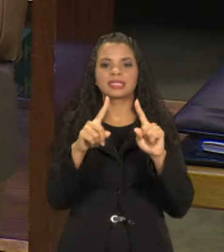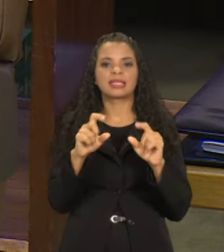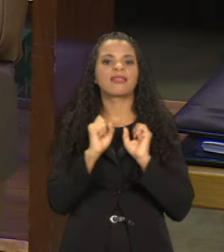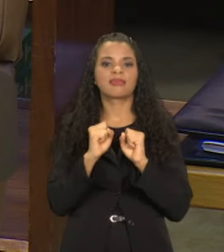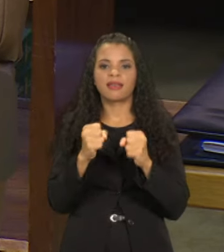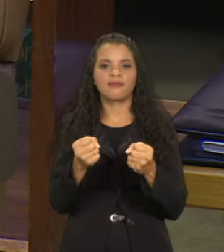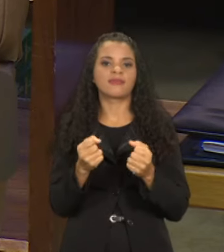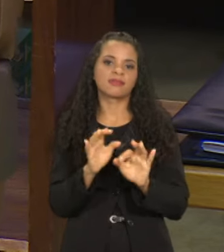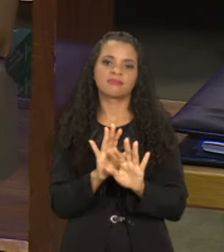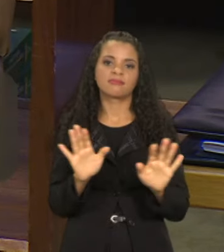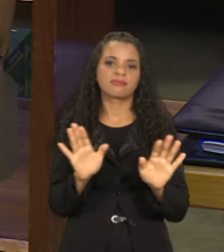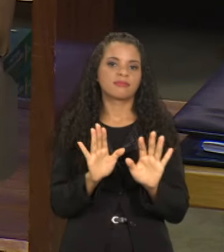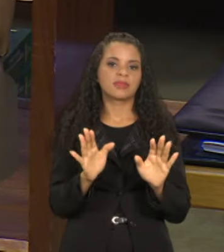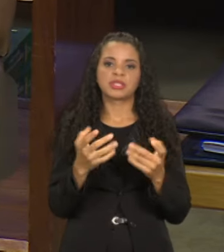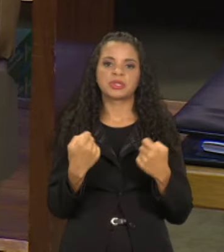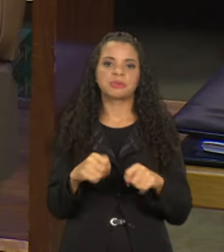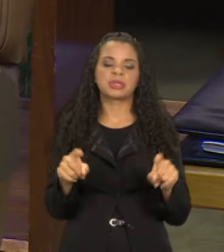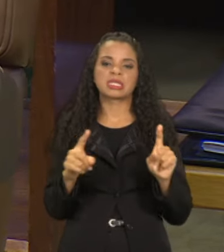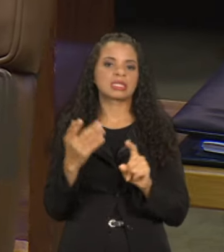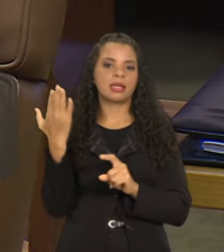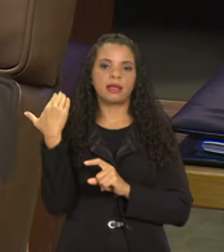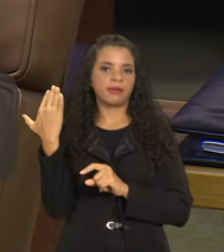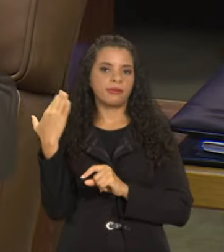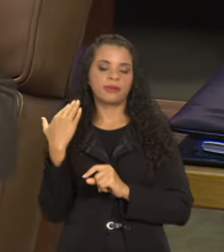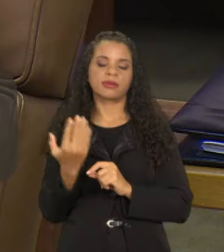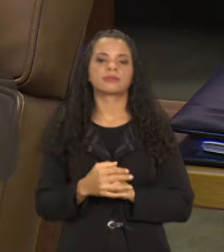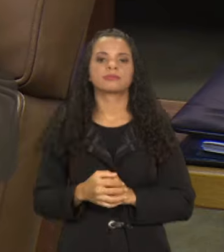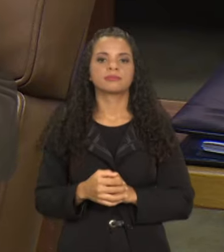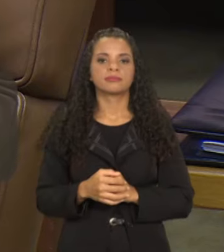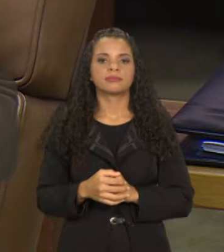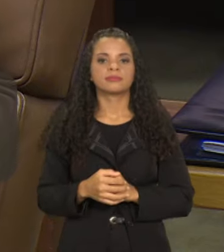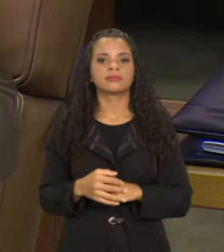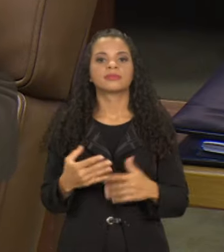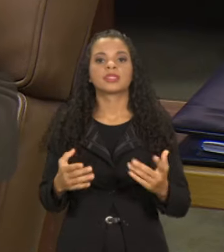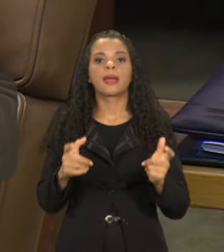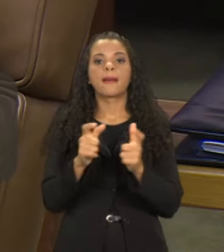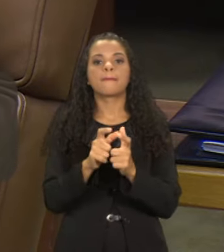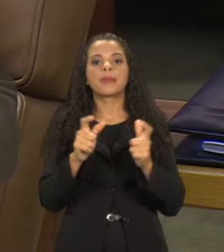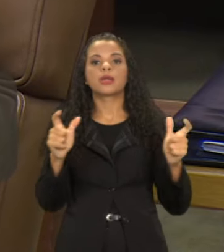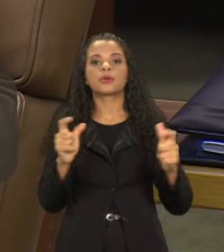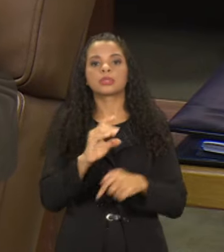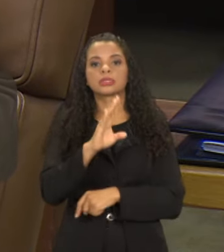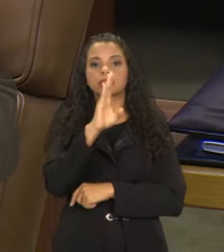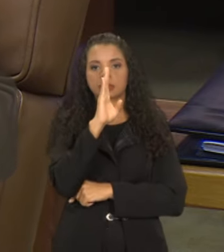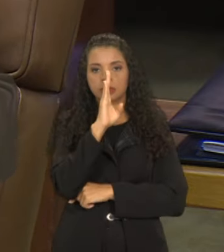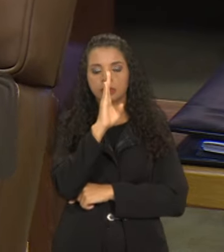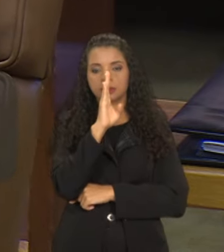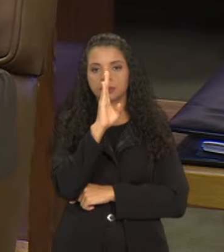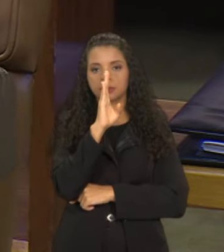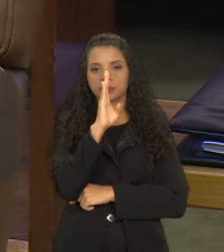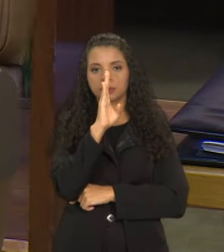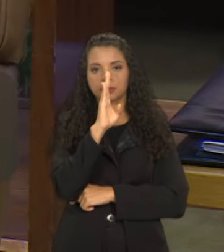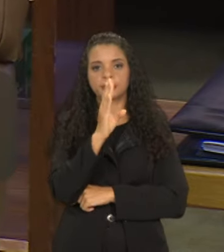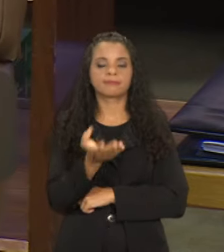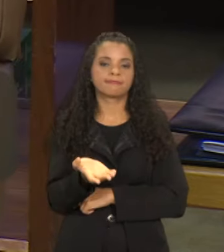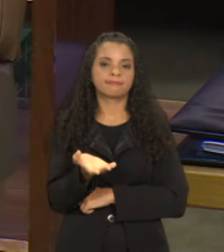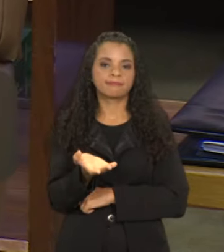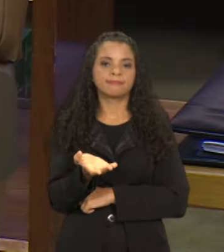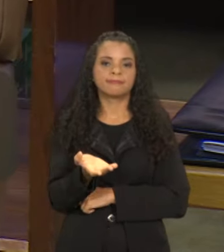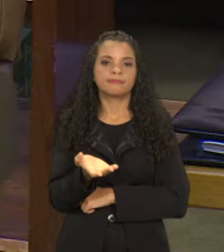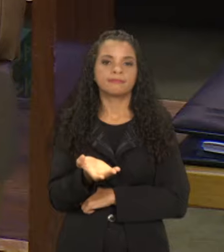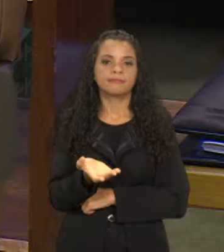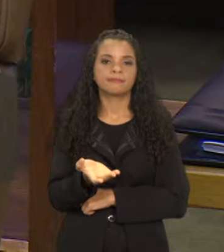Não precisavam. Ou seja, é a tal da maioria silenciosa, ministro Fachin. Então, é muito curioso. E aí ele